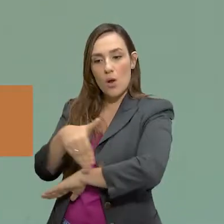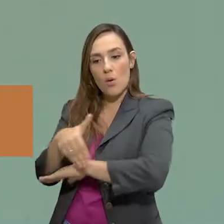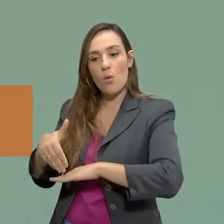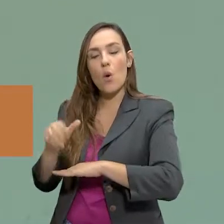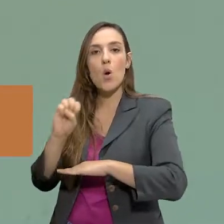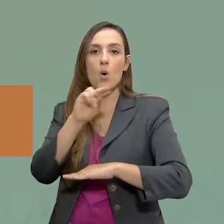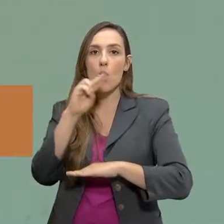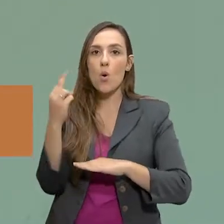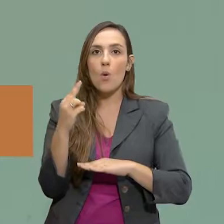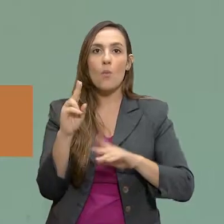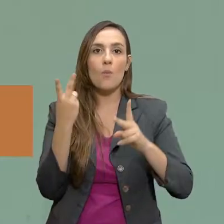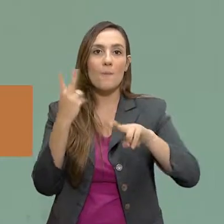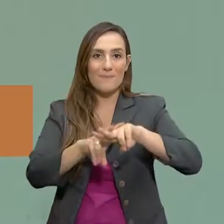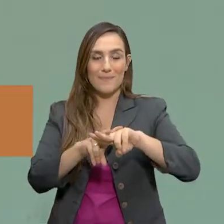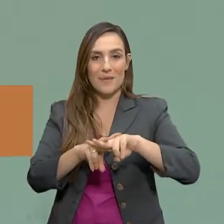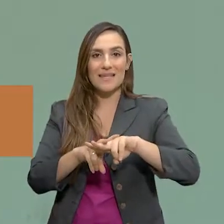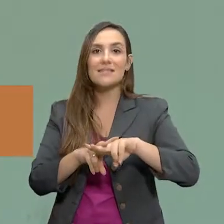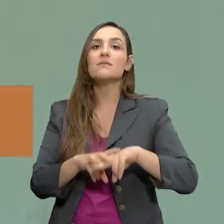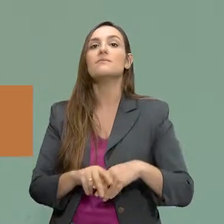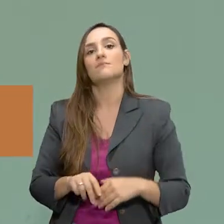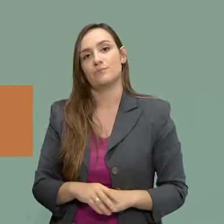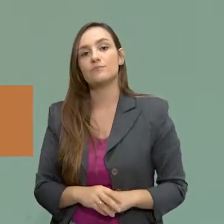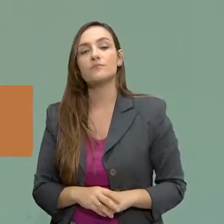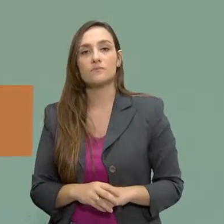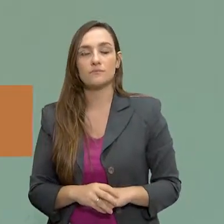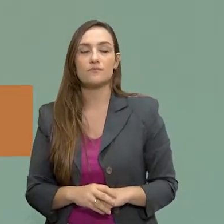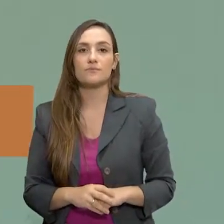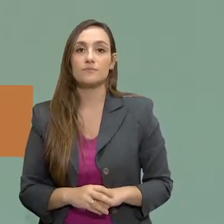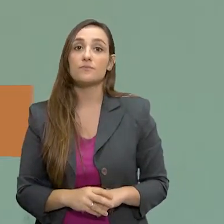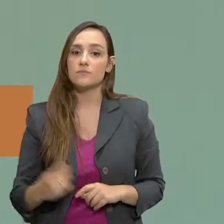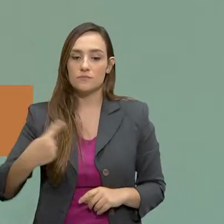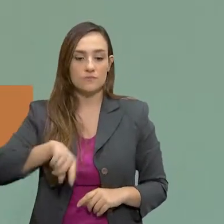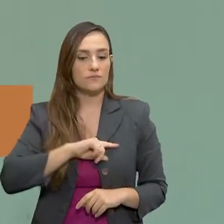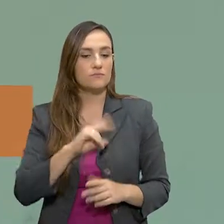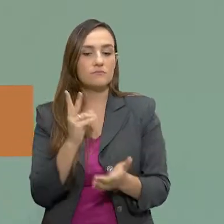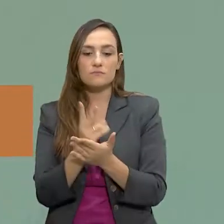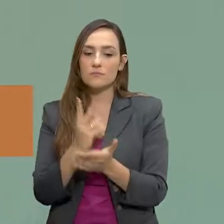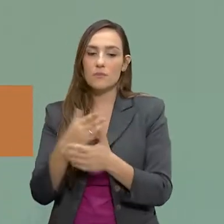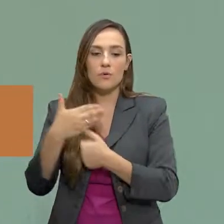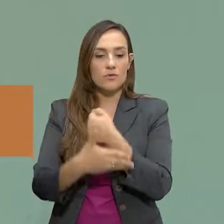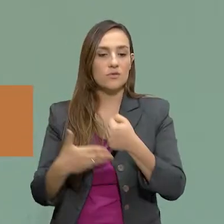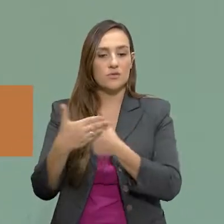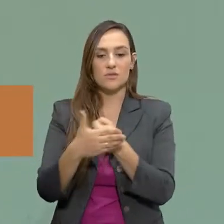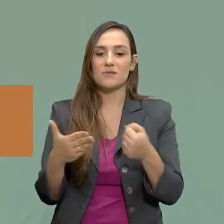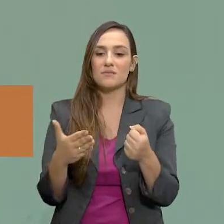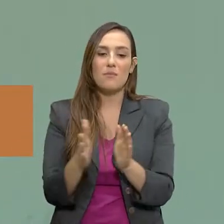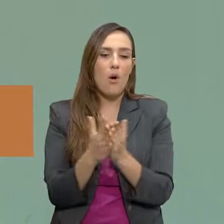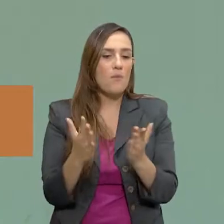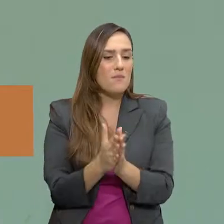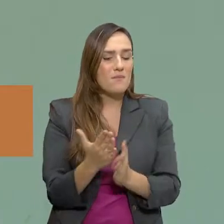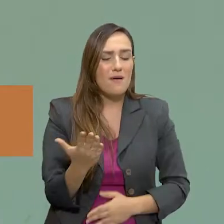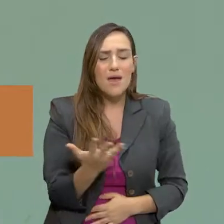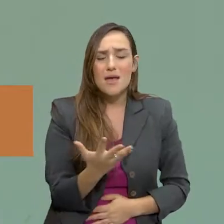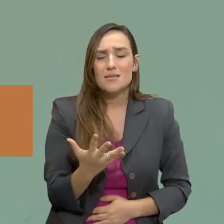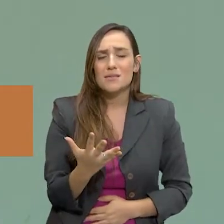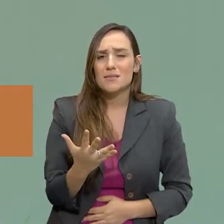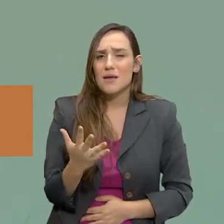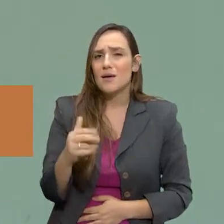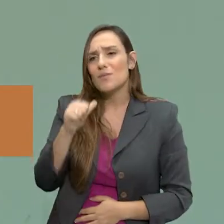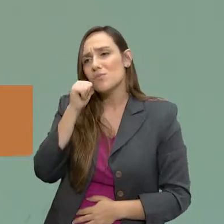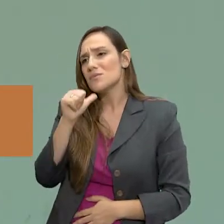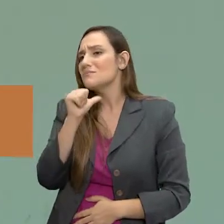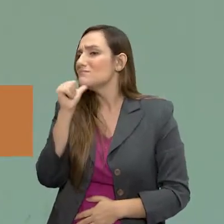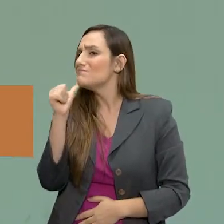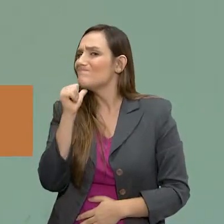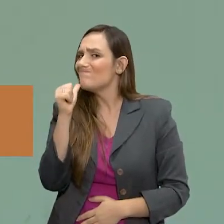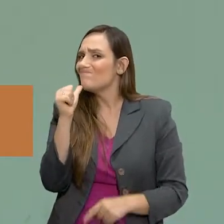situação de cárcere. A gente sempre defendeu no Nudem, Dani, que pobreza menstrual, e aí quando a gente fala de pobreza menstrual, eu estou falando não